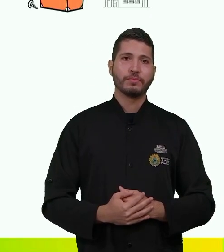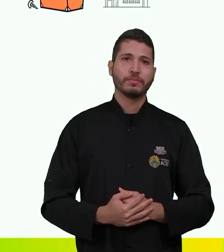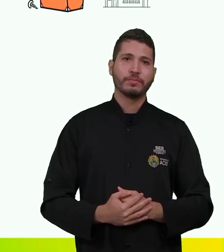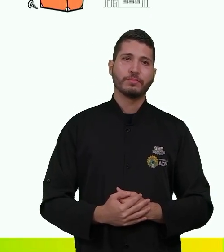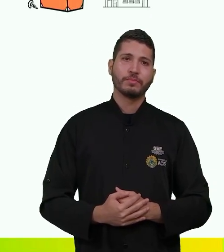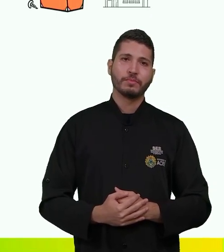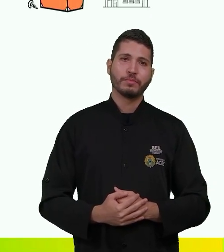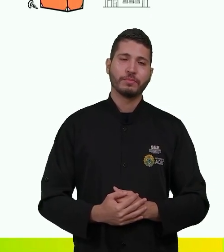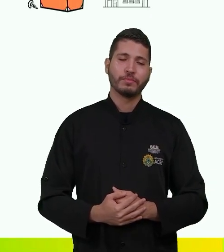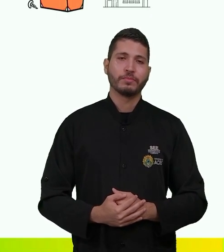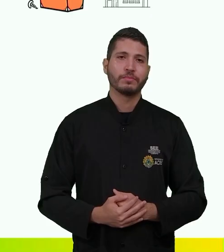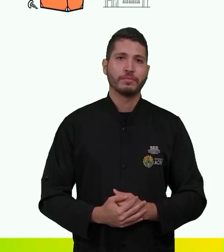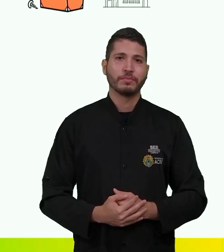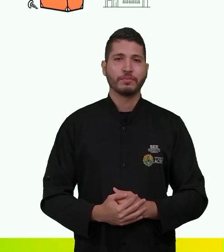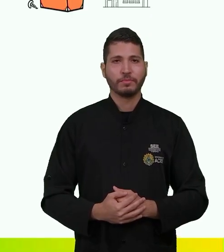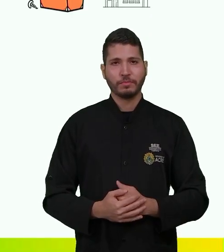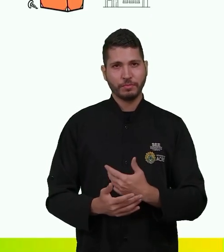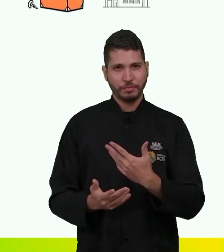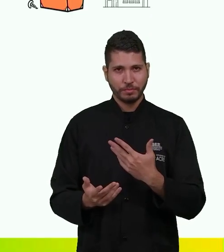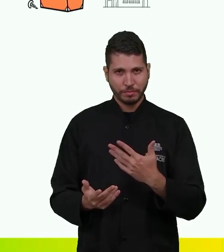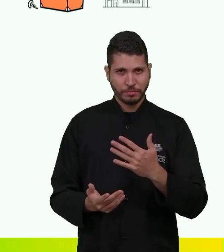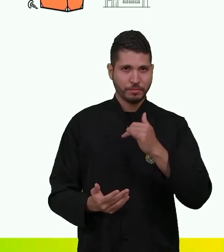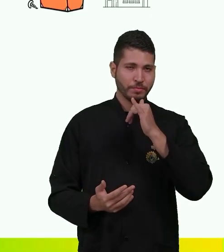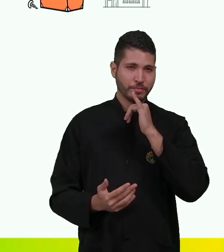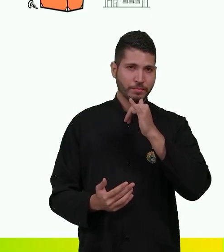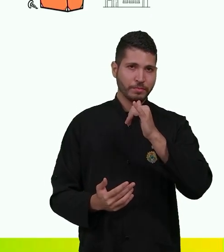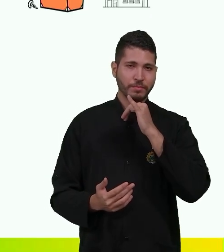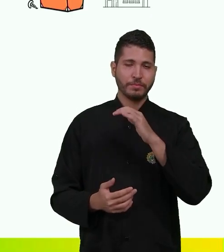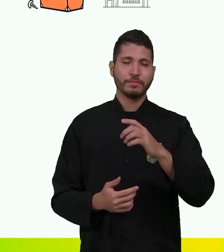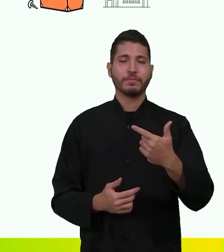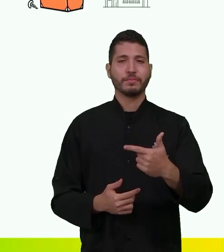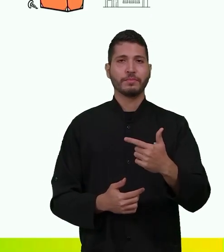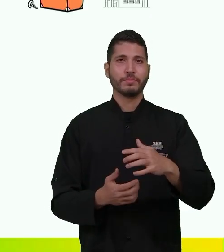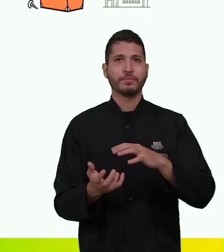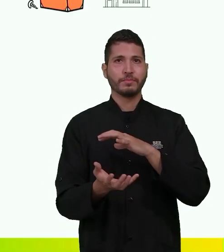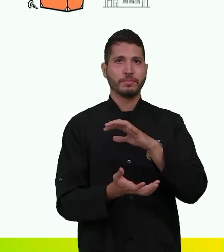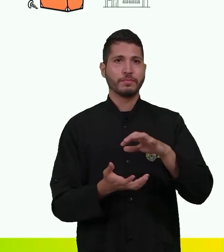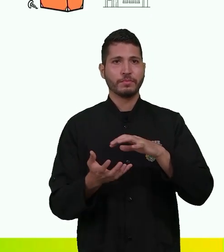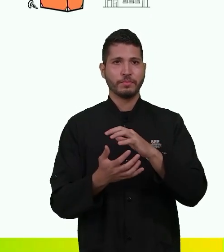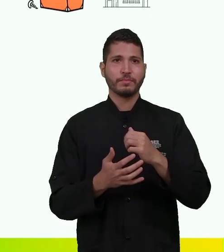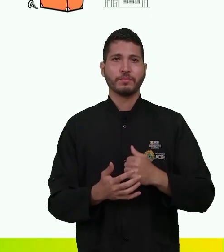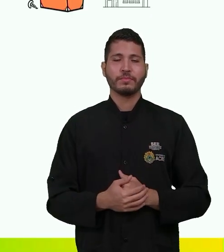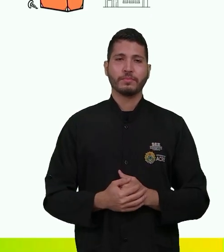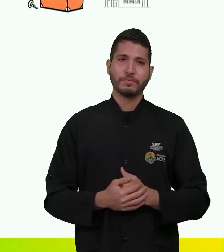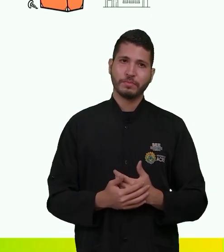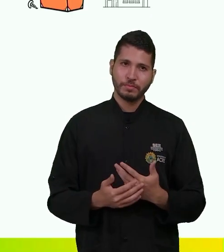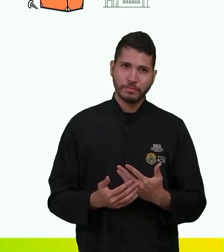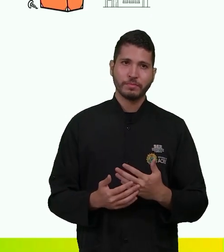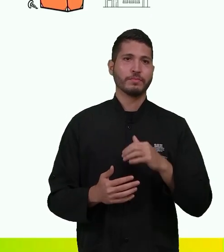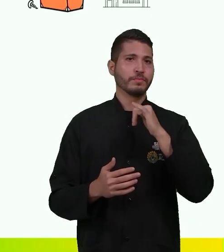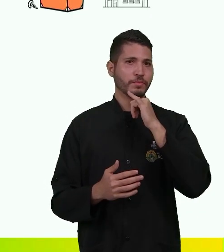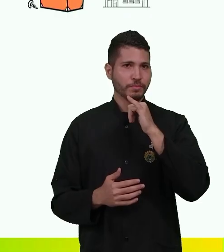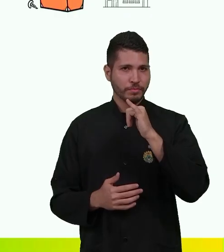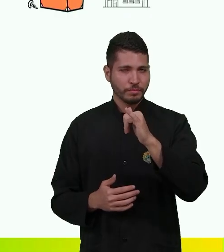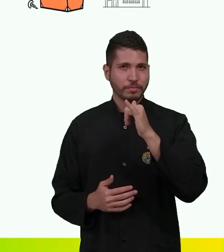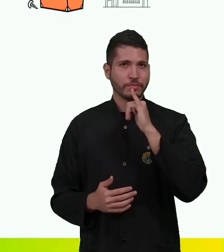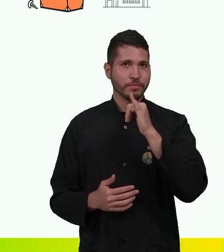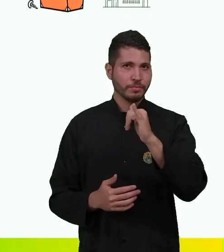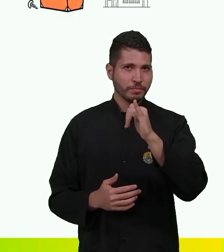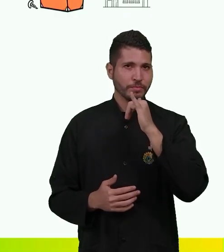A fonte de energia na segunda Revolução Industrial era a energia elétrica. a energia